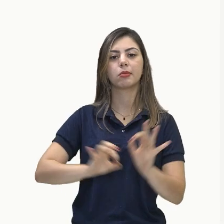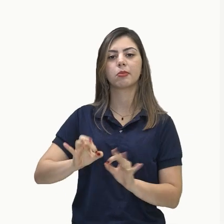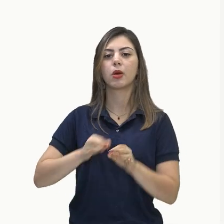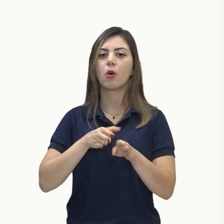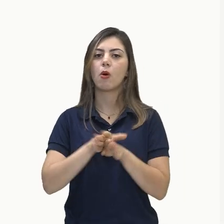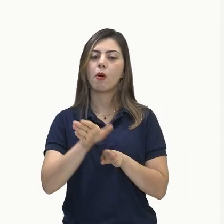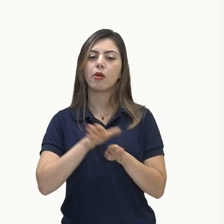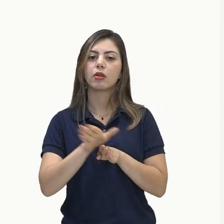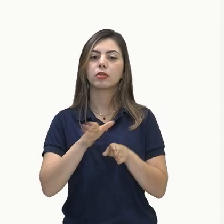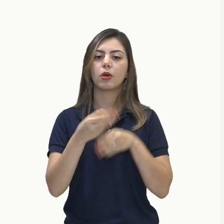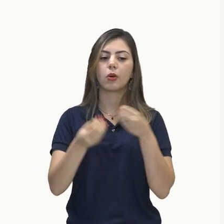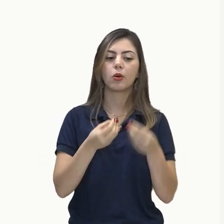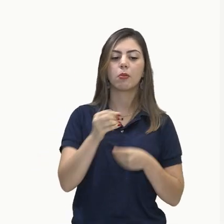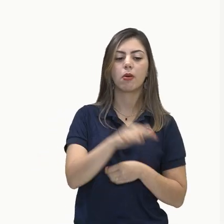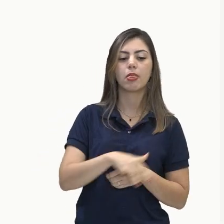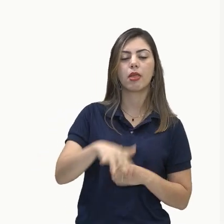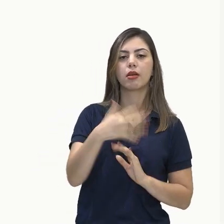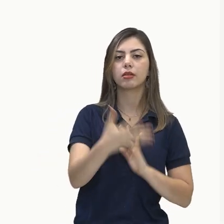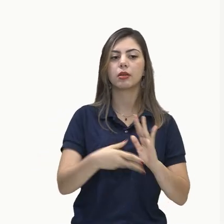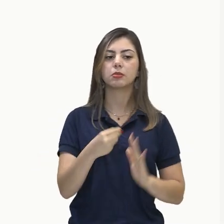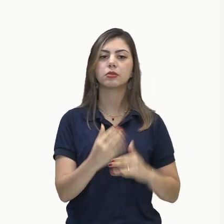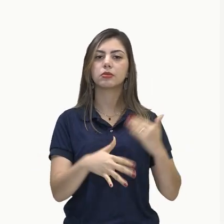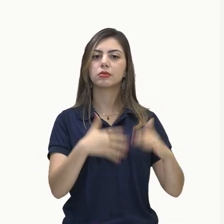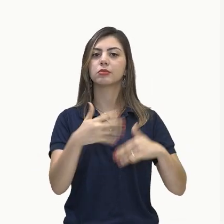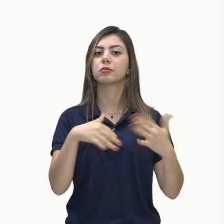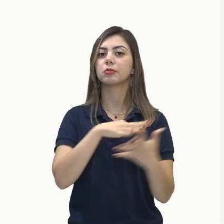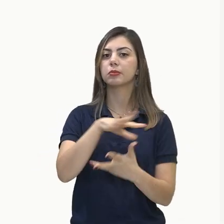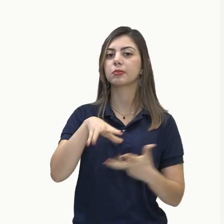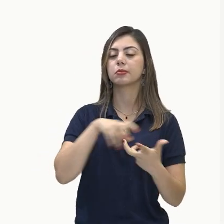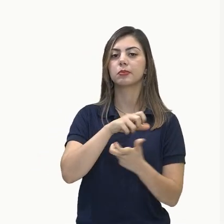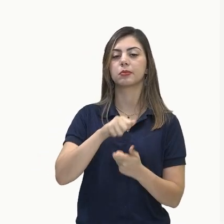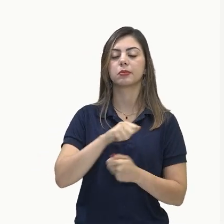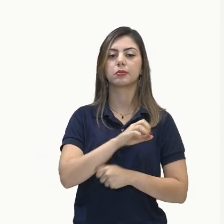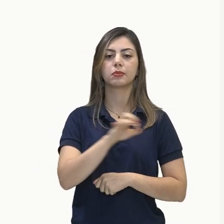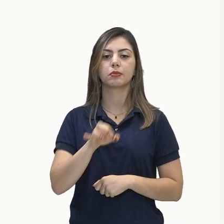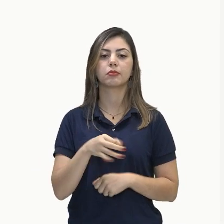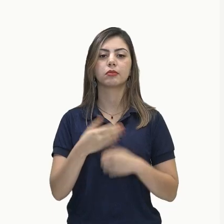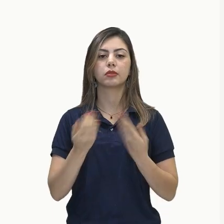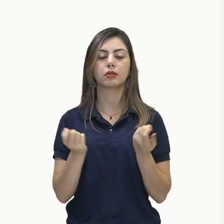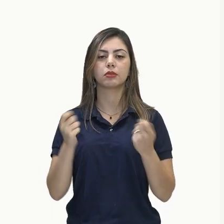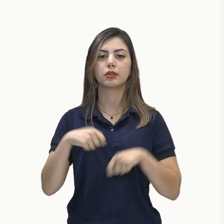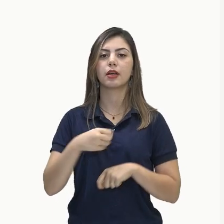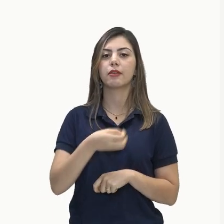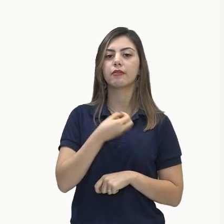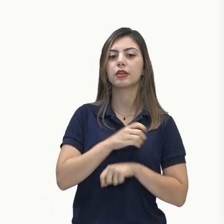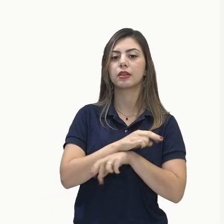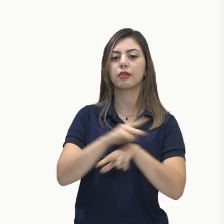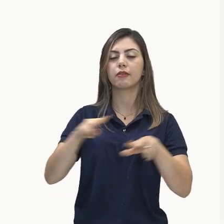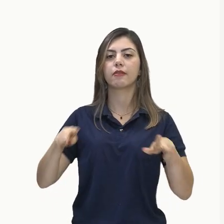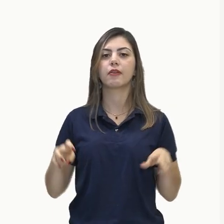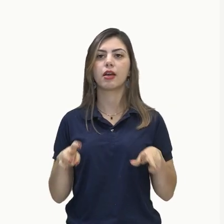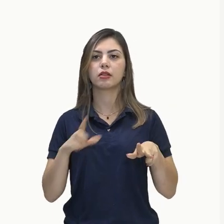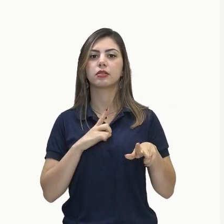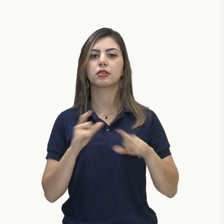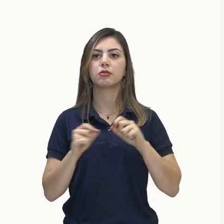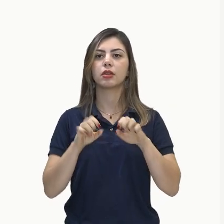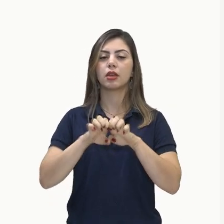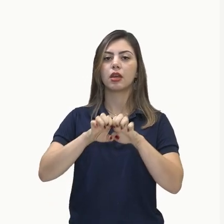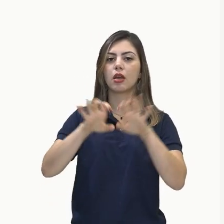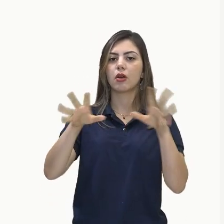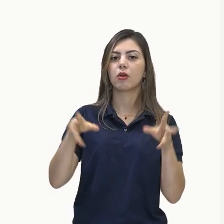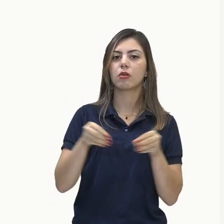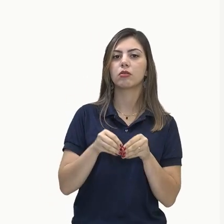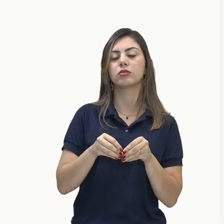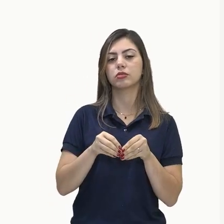de desenvolvimento da região da Amazônia de forma sustentável. Aí respeita a sua diversidade ecológica, social e econômica. No caso